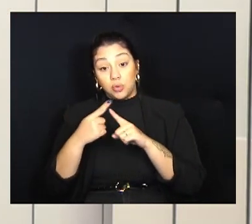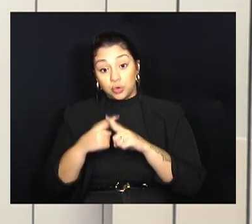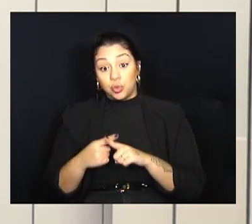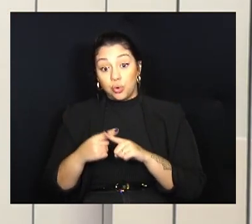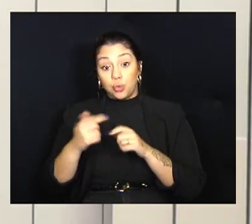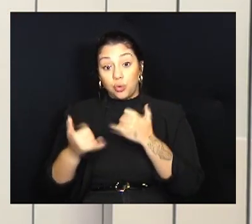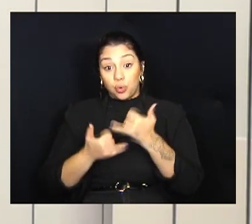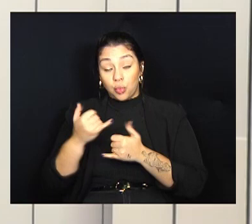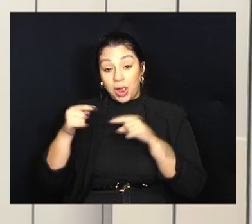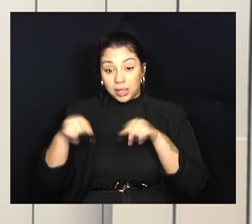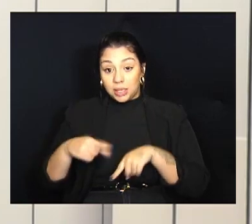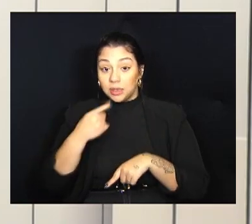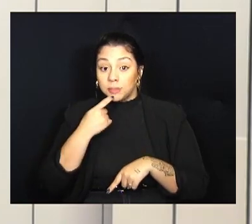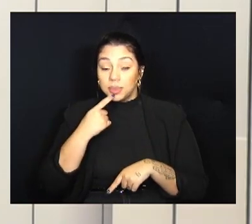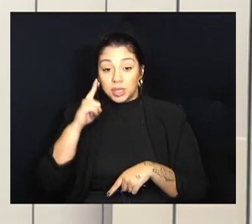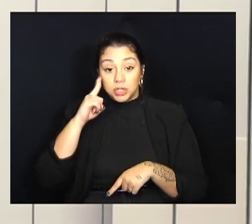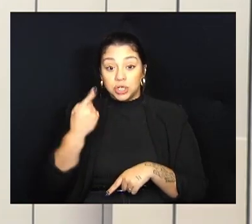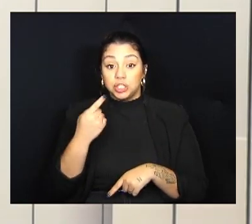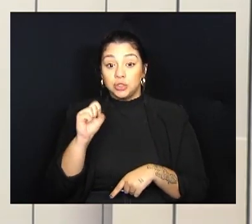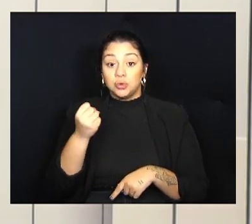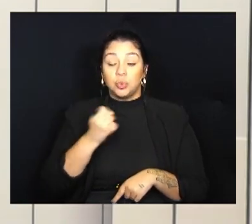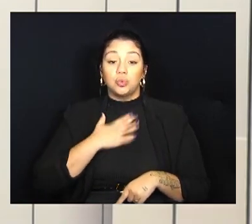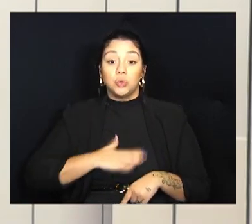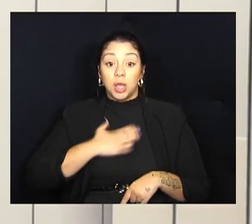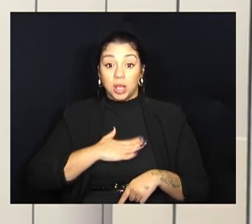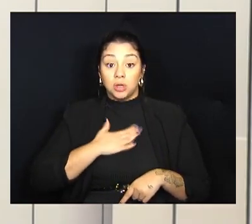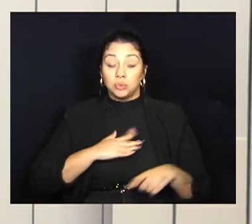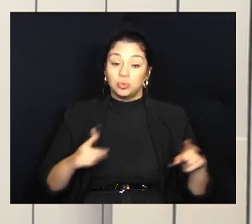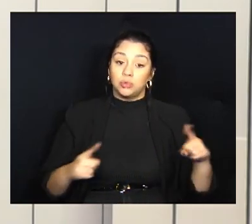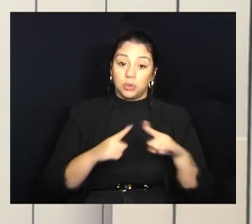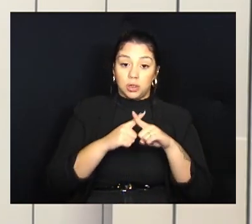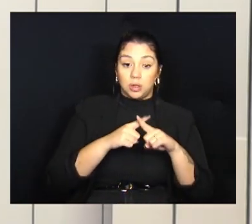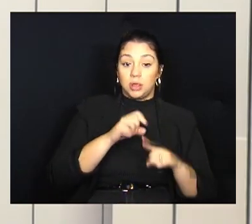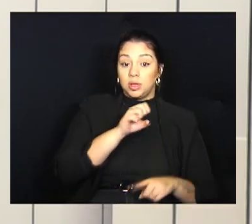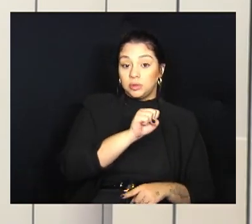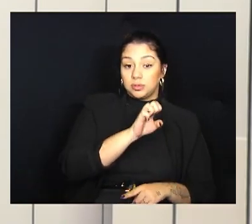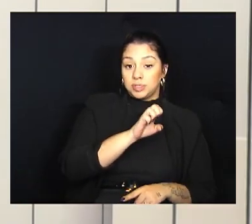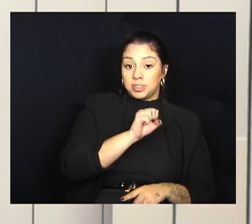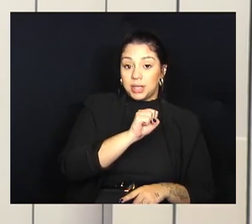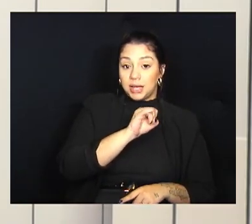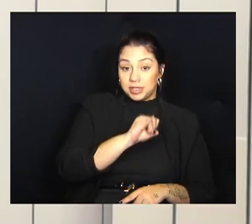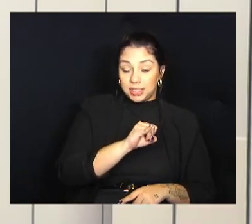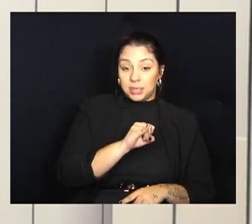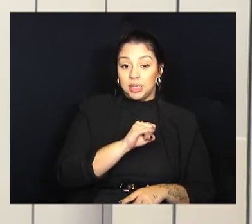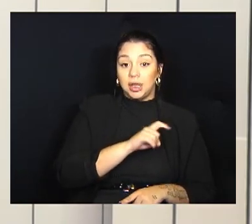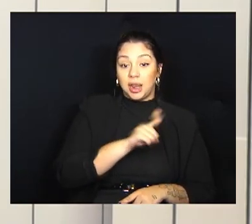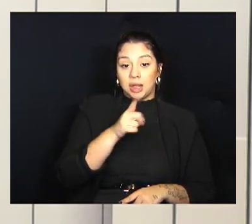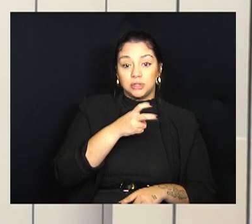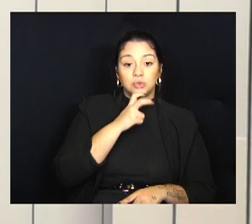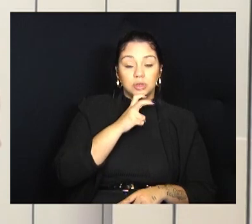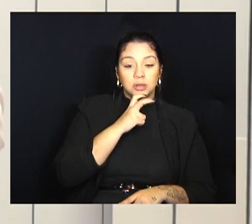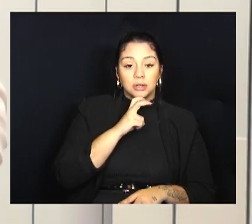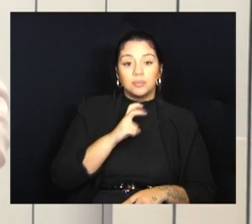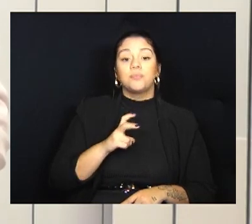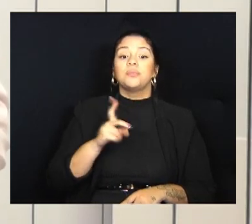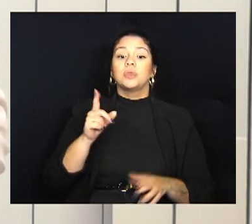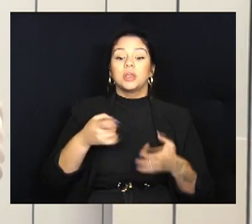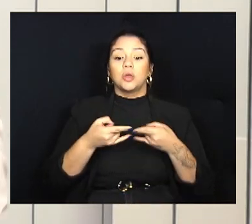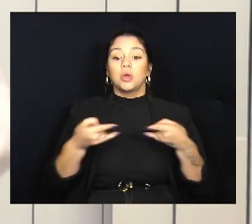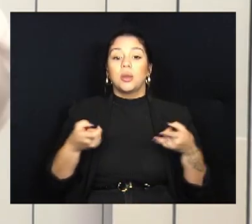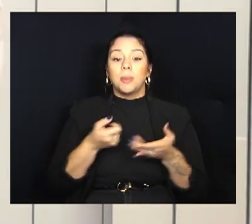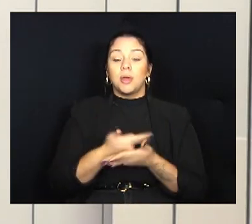dia 18 de agosto contra o SESI Sorocaba. O ingresso vai ser 1 quilo de alimento